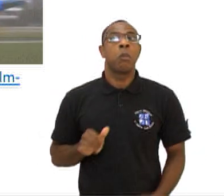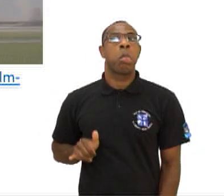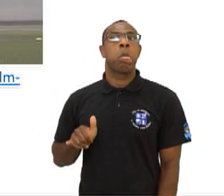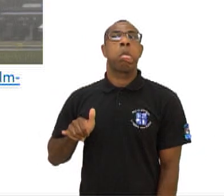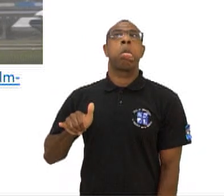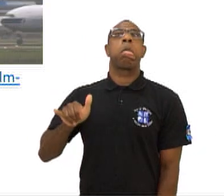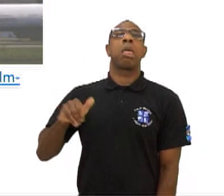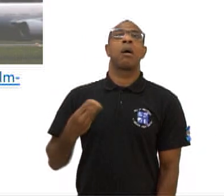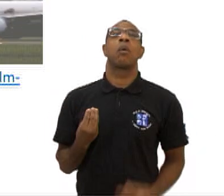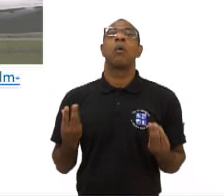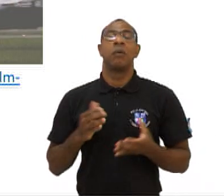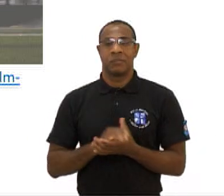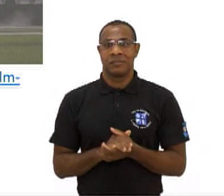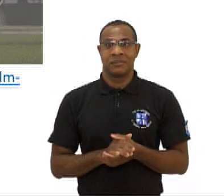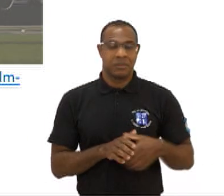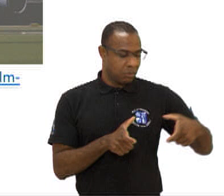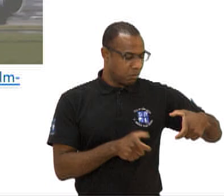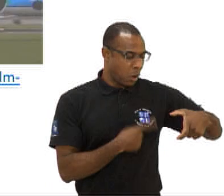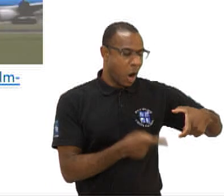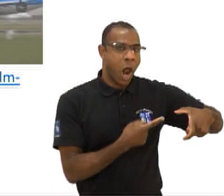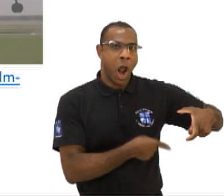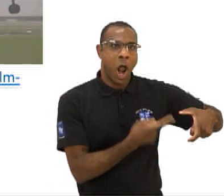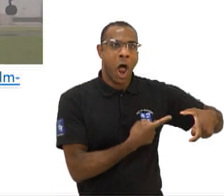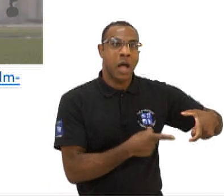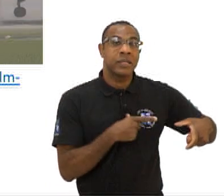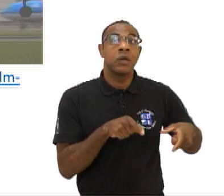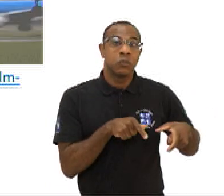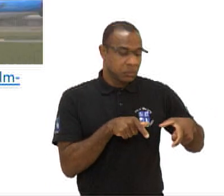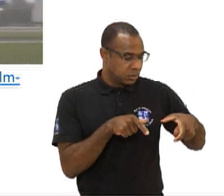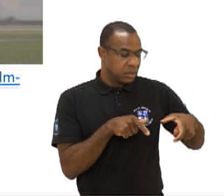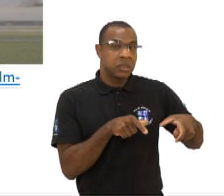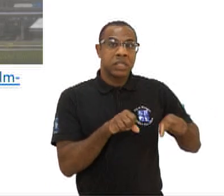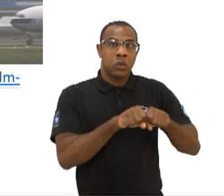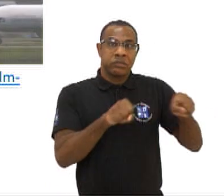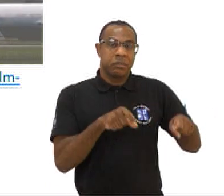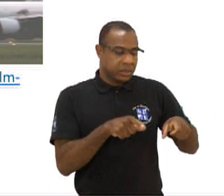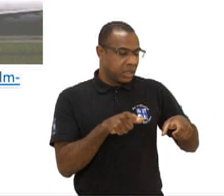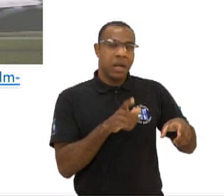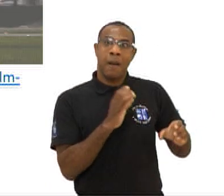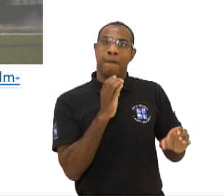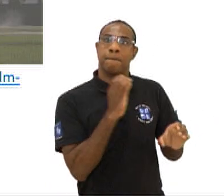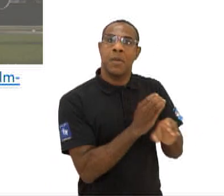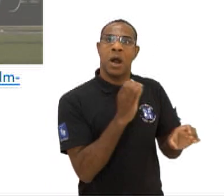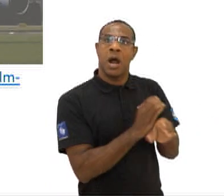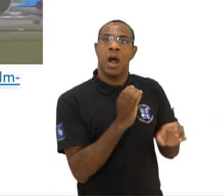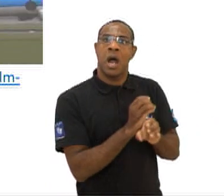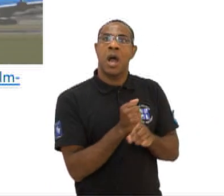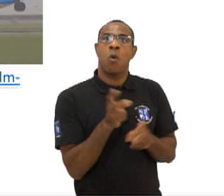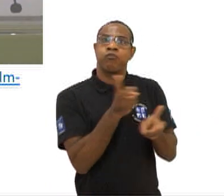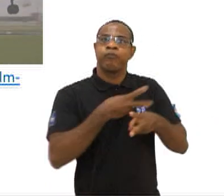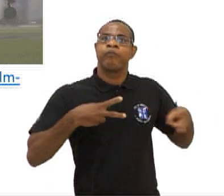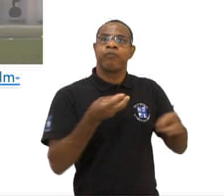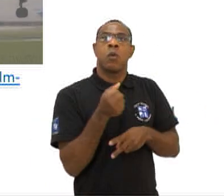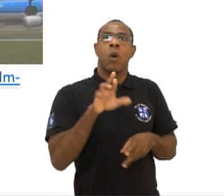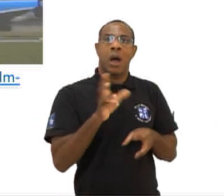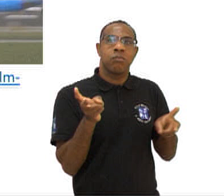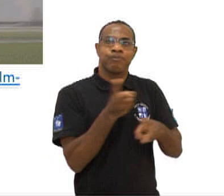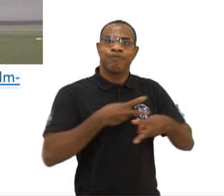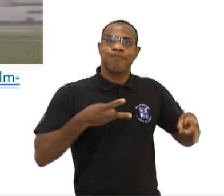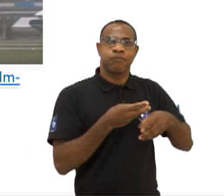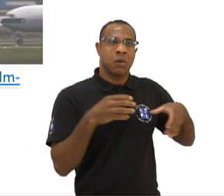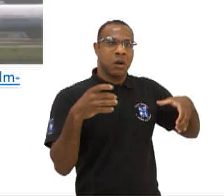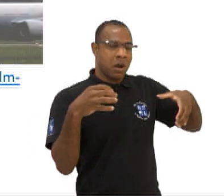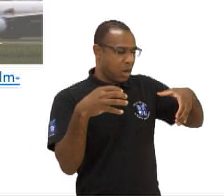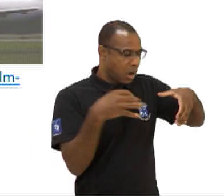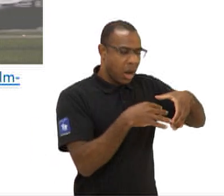analisar, né, o reverso do avião ele tem um sistema que ele bloqueia a entrada do ar, né, e ele faz com que o próprio